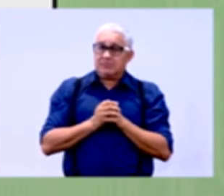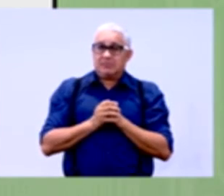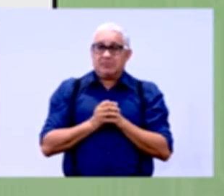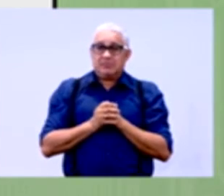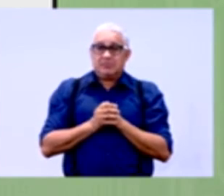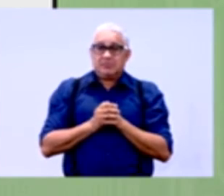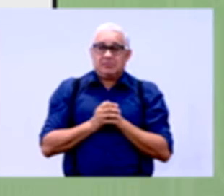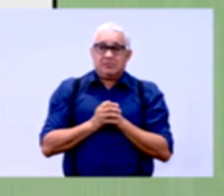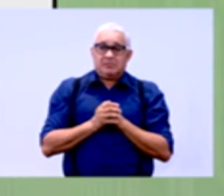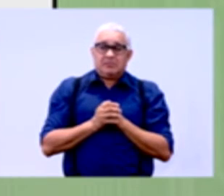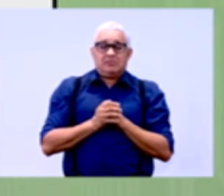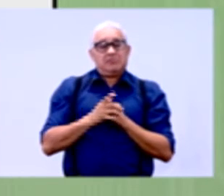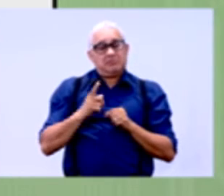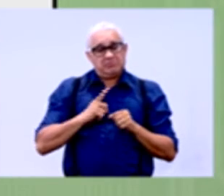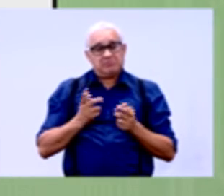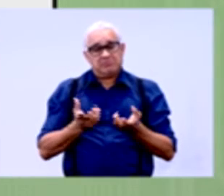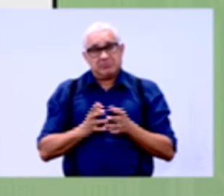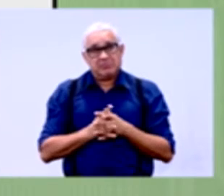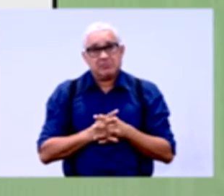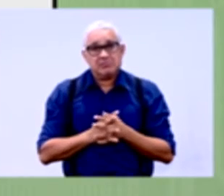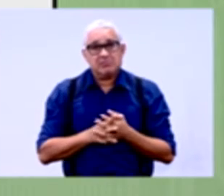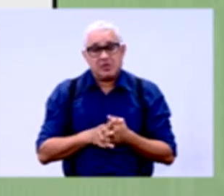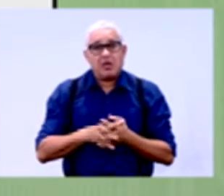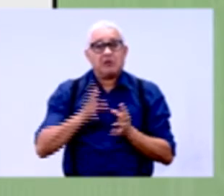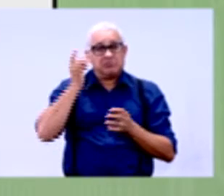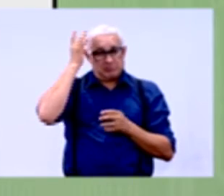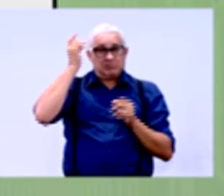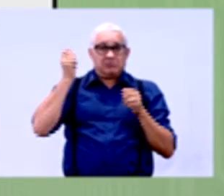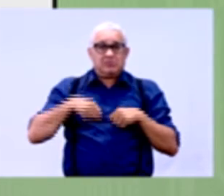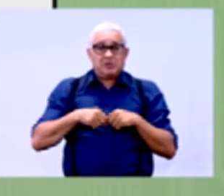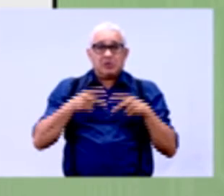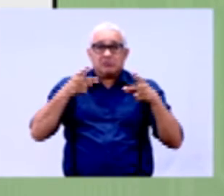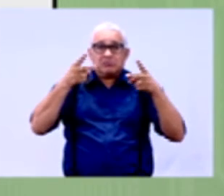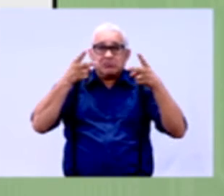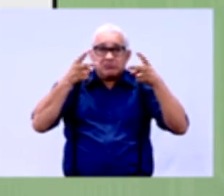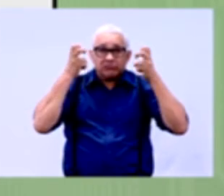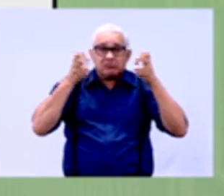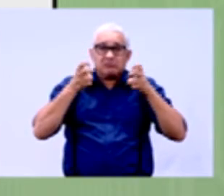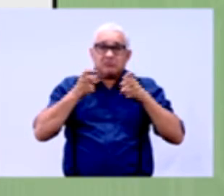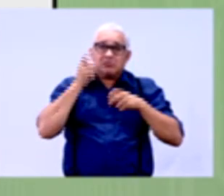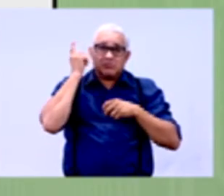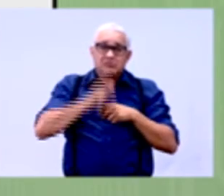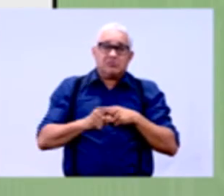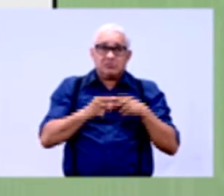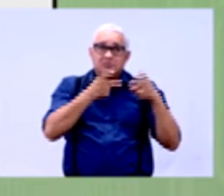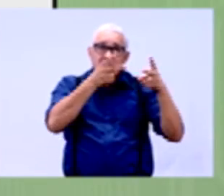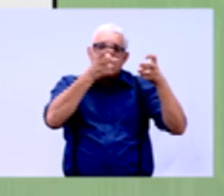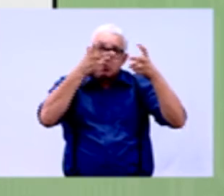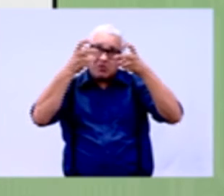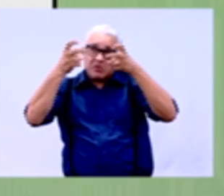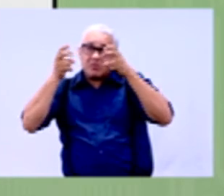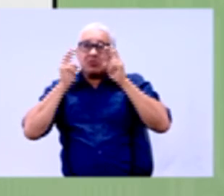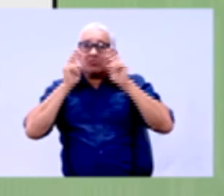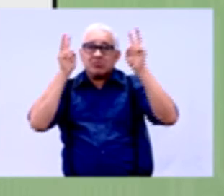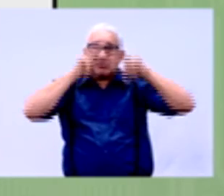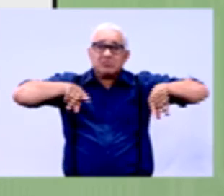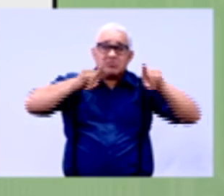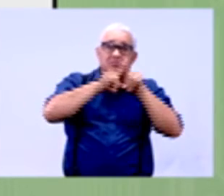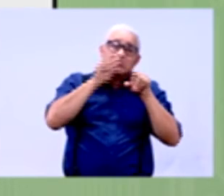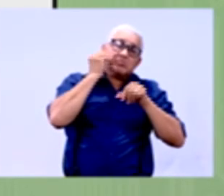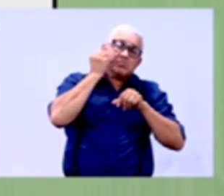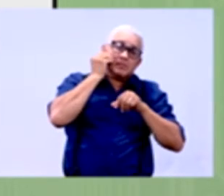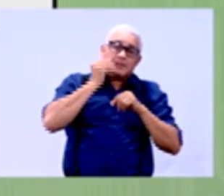a ter, né? Então facilmente aqui a gente consegue identificar visualmente e verificar